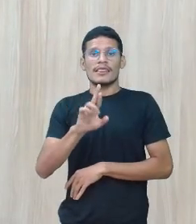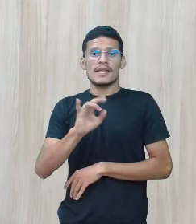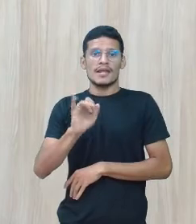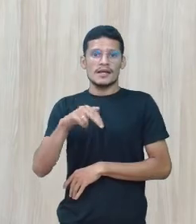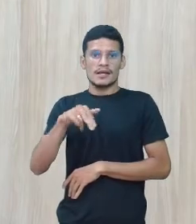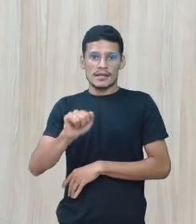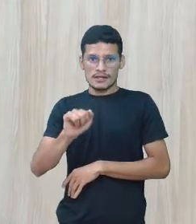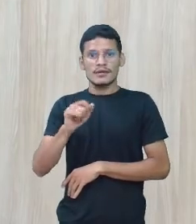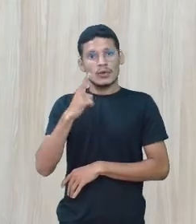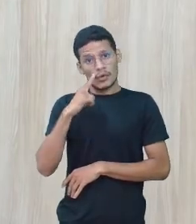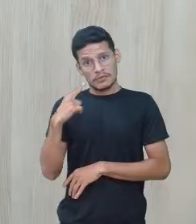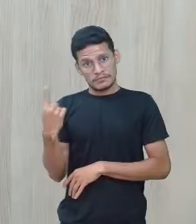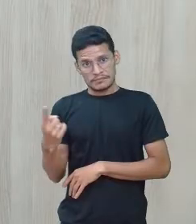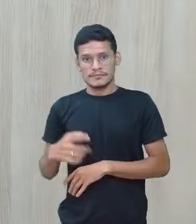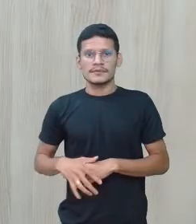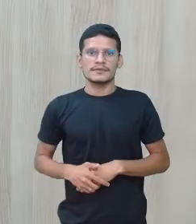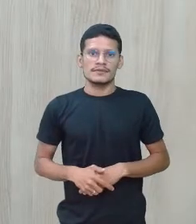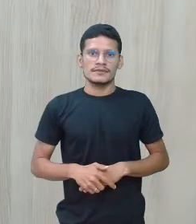ela.